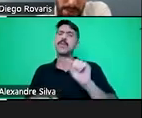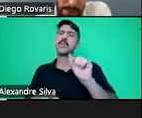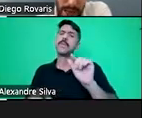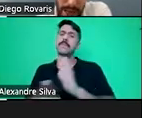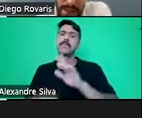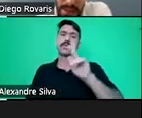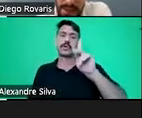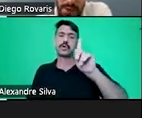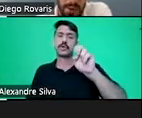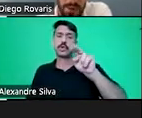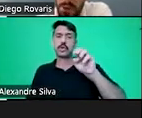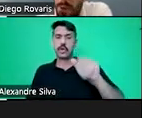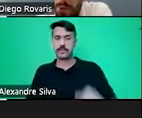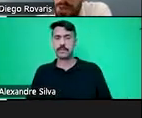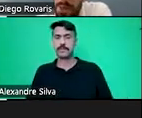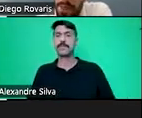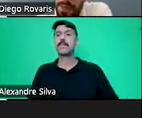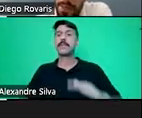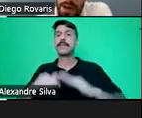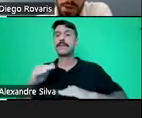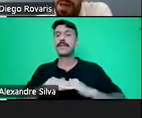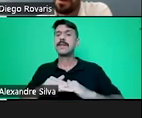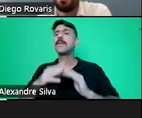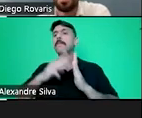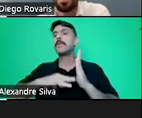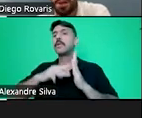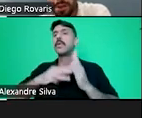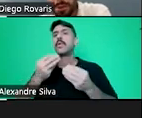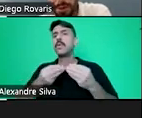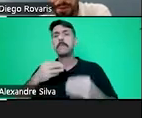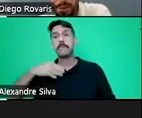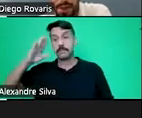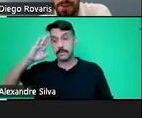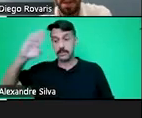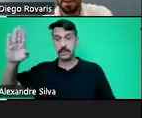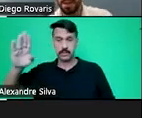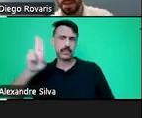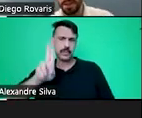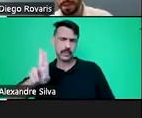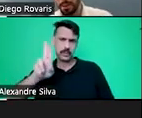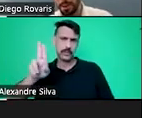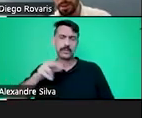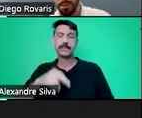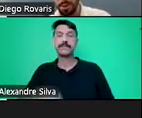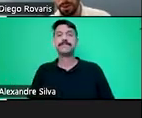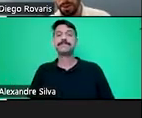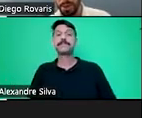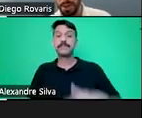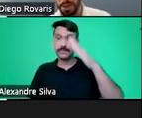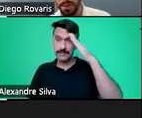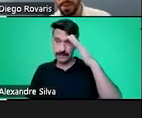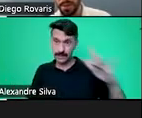a técnica, né, ou a metodologia carro-chefe que a gente vem trabalhando para entender essa